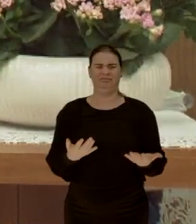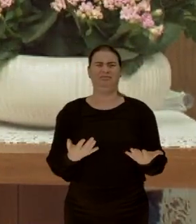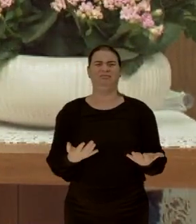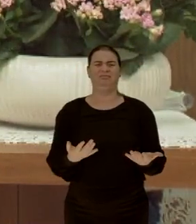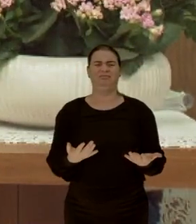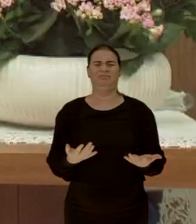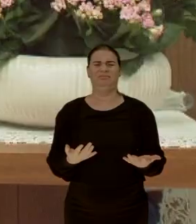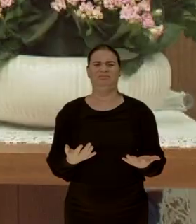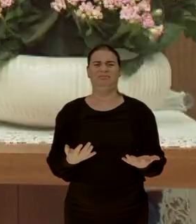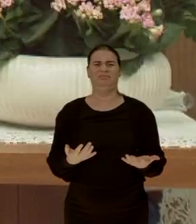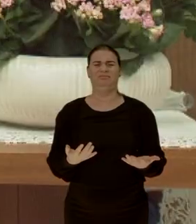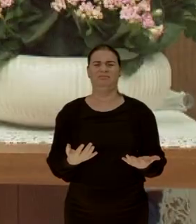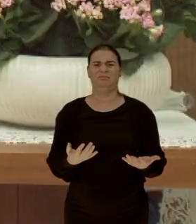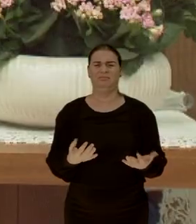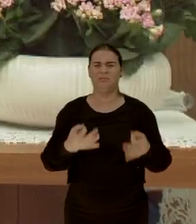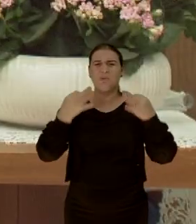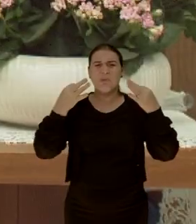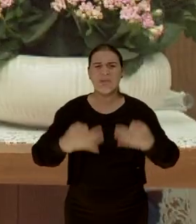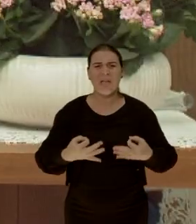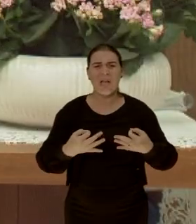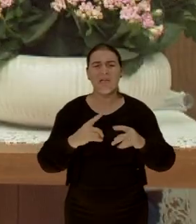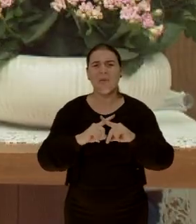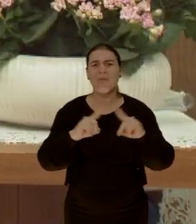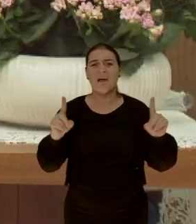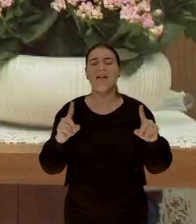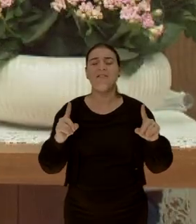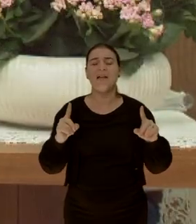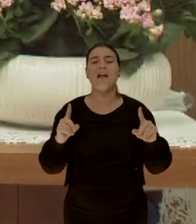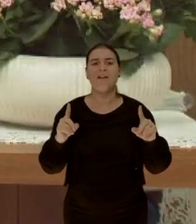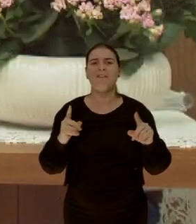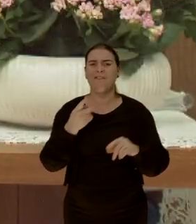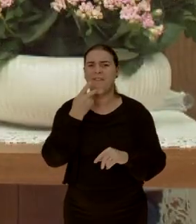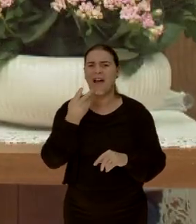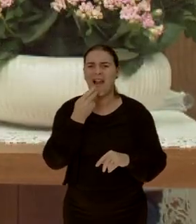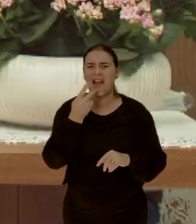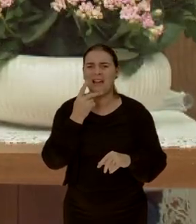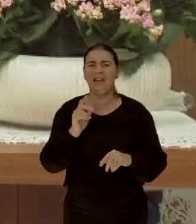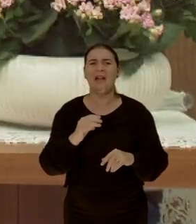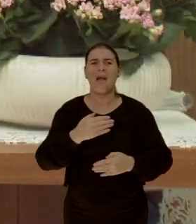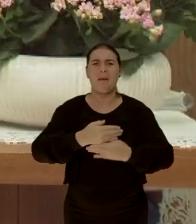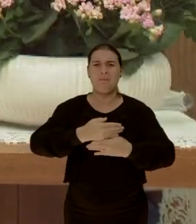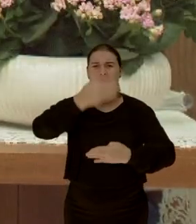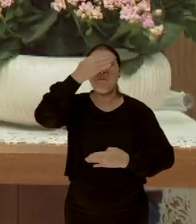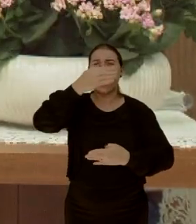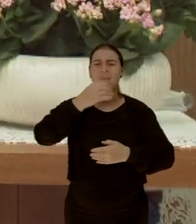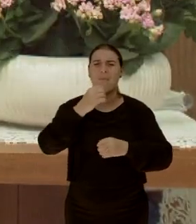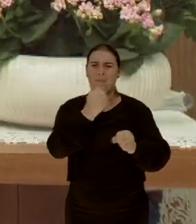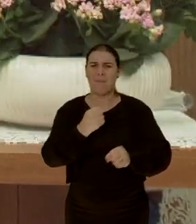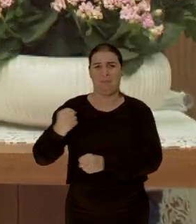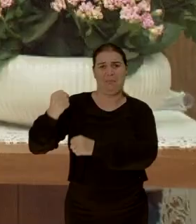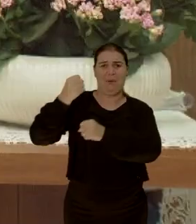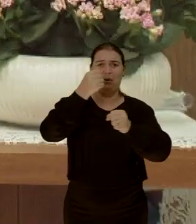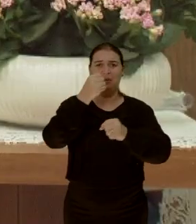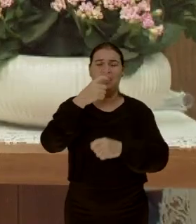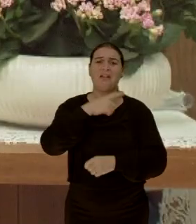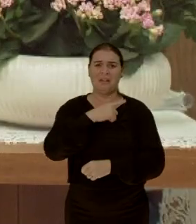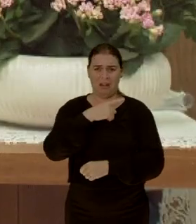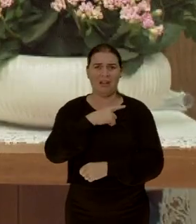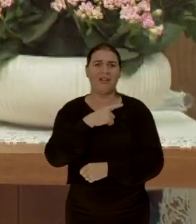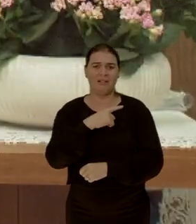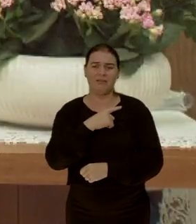aqui, está tudo certo, mas isso é um grande elogio. Subir nas paredes é preciso muito poder. Então vamos